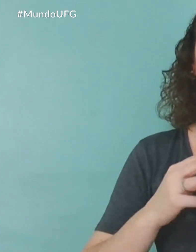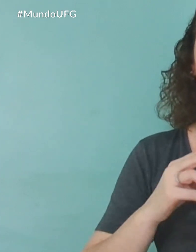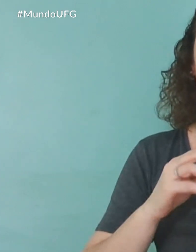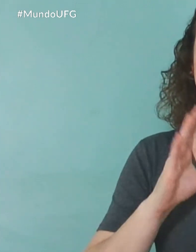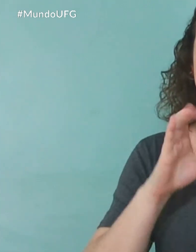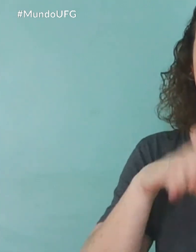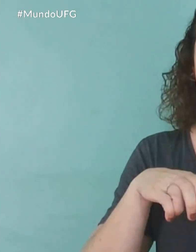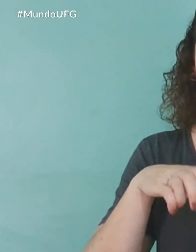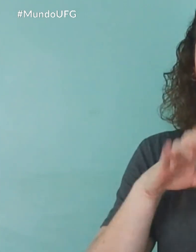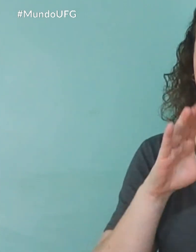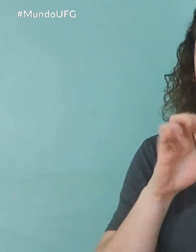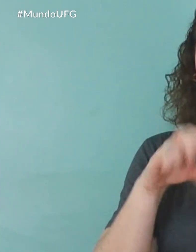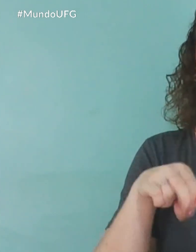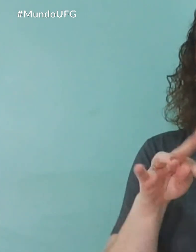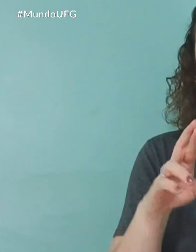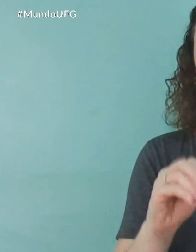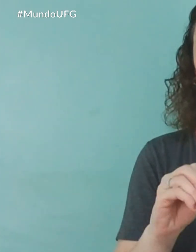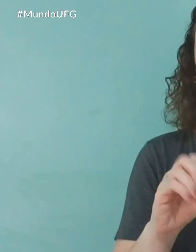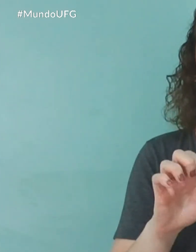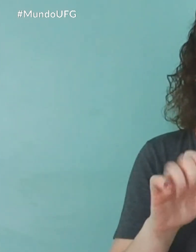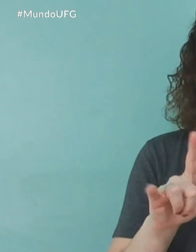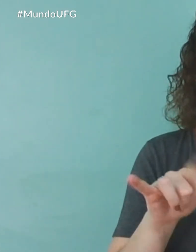escola bilíngue, né?